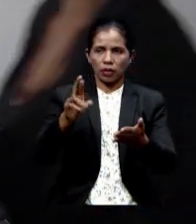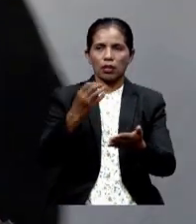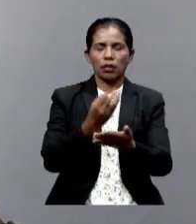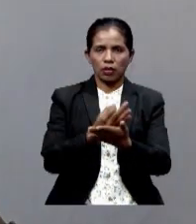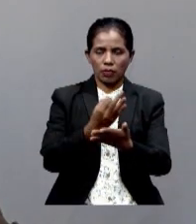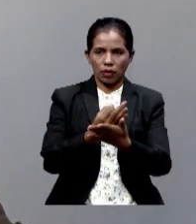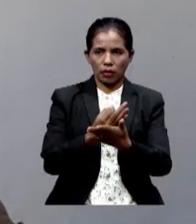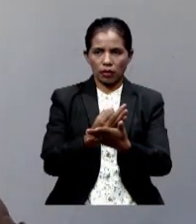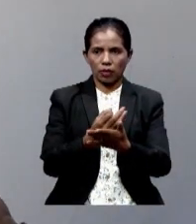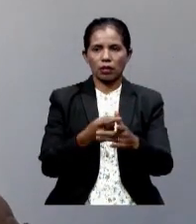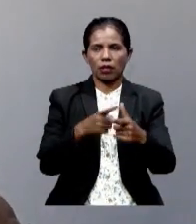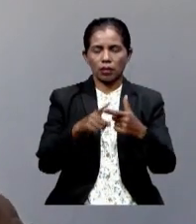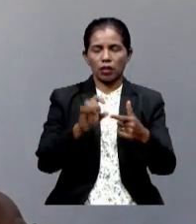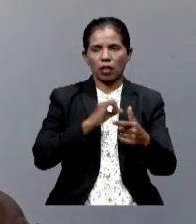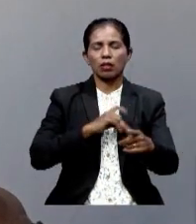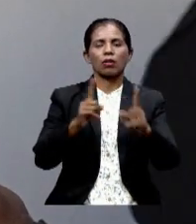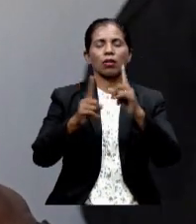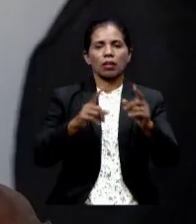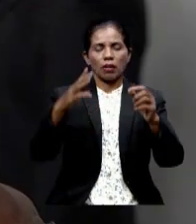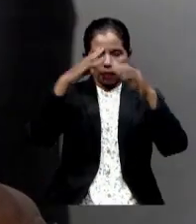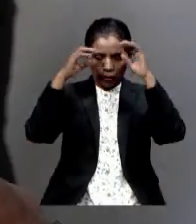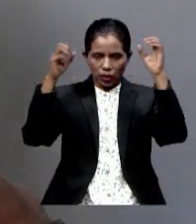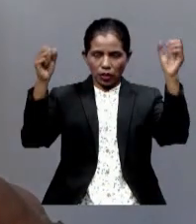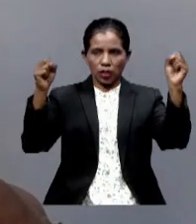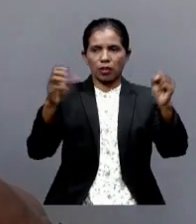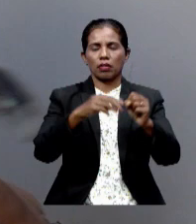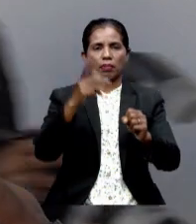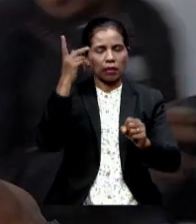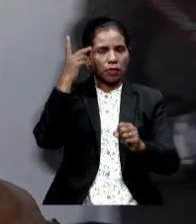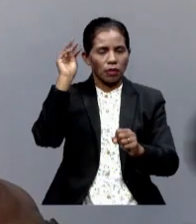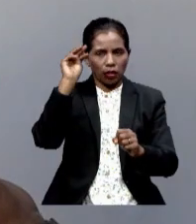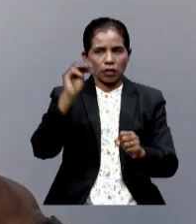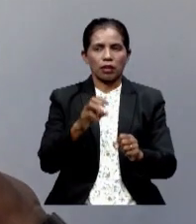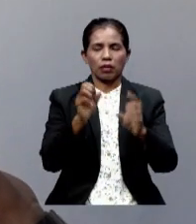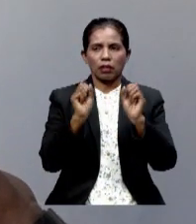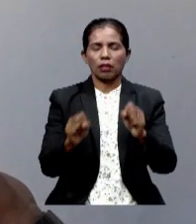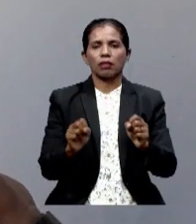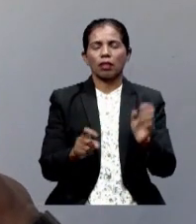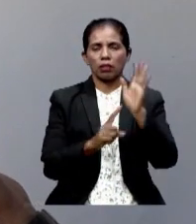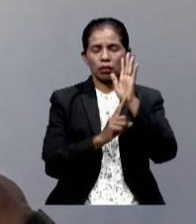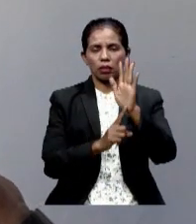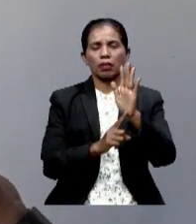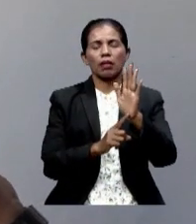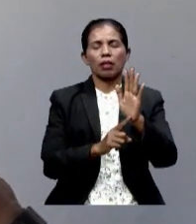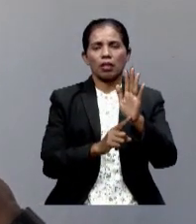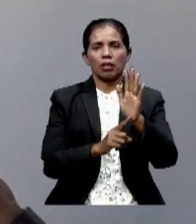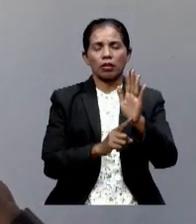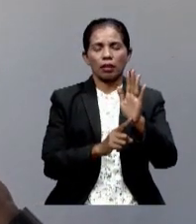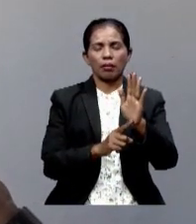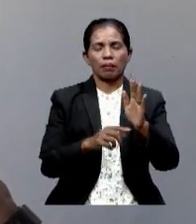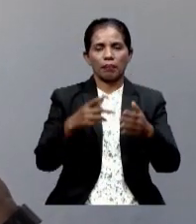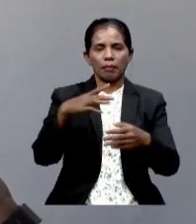né? E depois, ao ser baculho o presidente da República e o primeiro-ministro, para o te informar o presidente, de que tempo